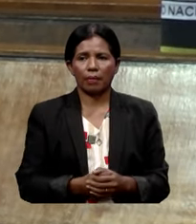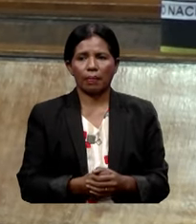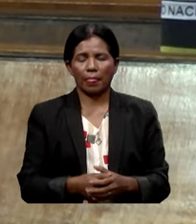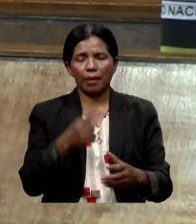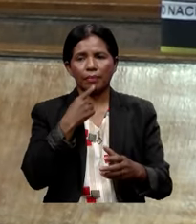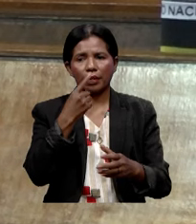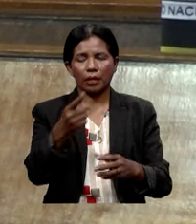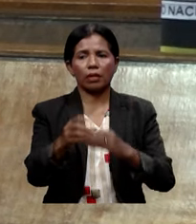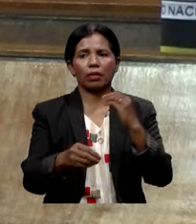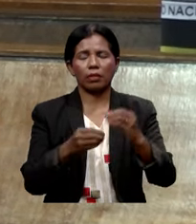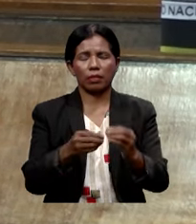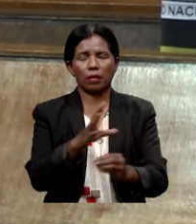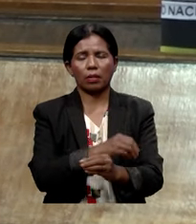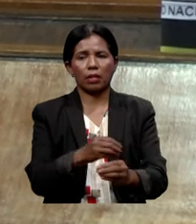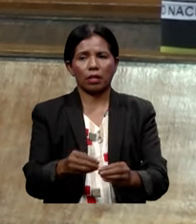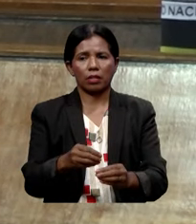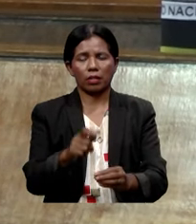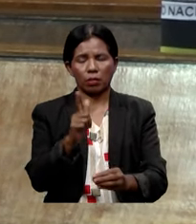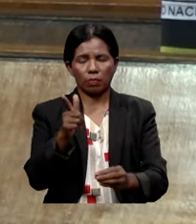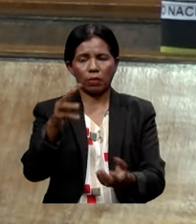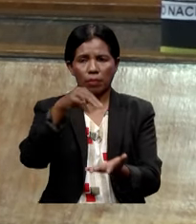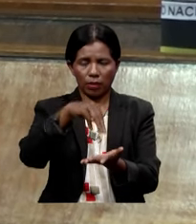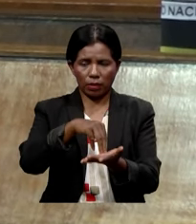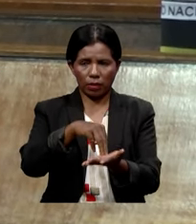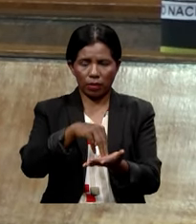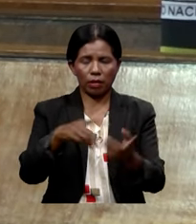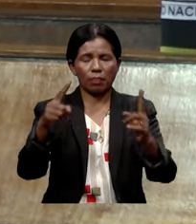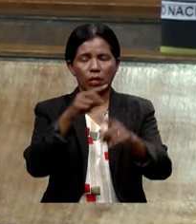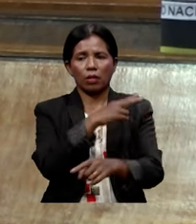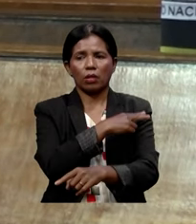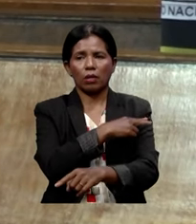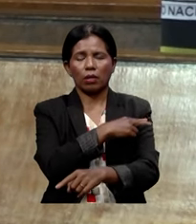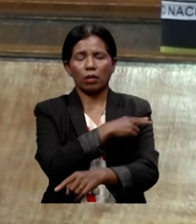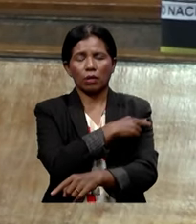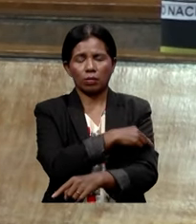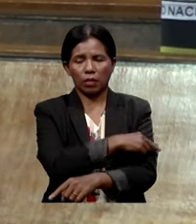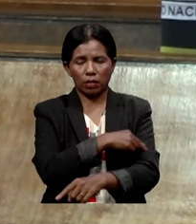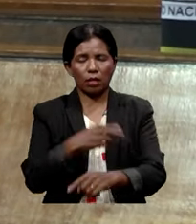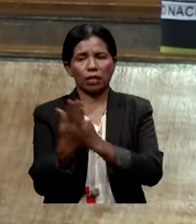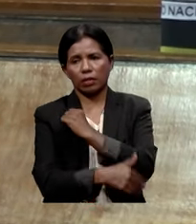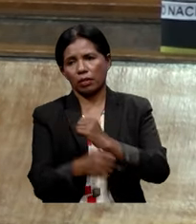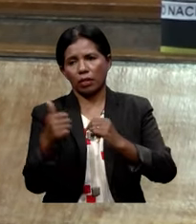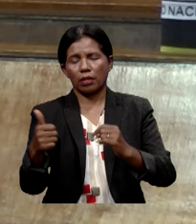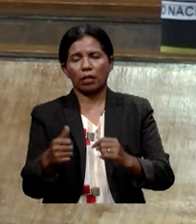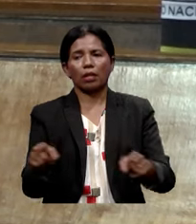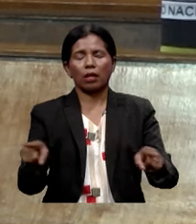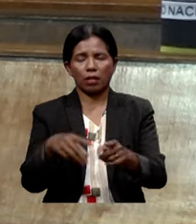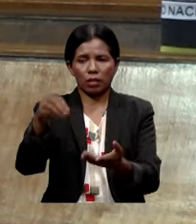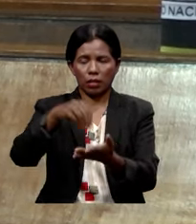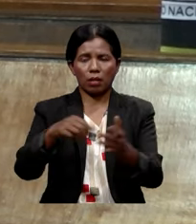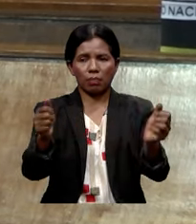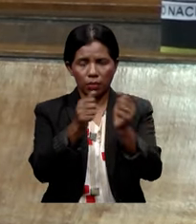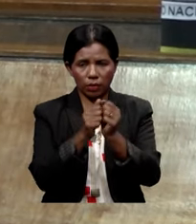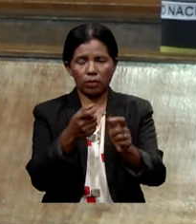atuate teret katak dívidas 20 milhões ba hospitais interna sira na Bemaka era iliur, né mos acumulativo